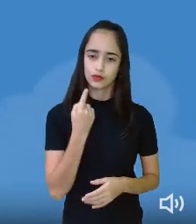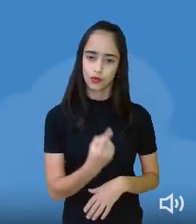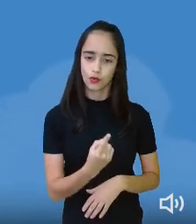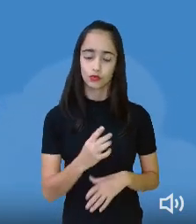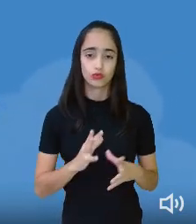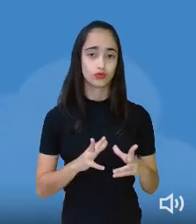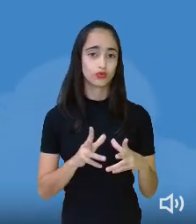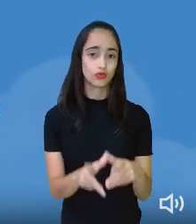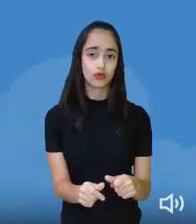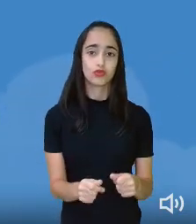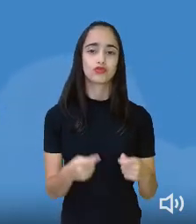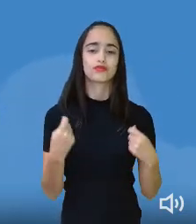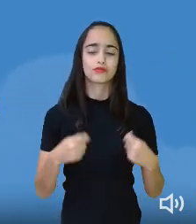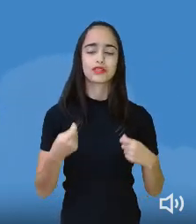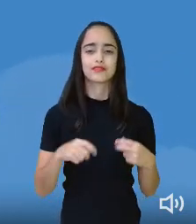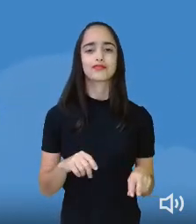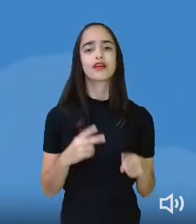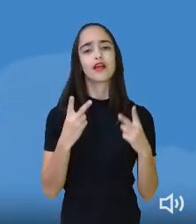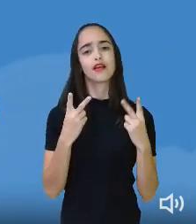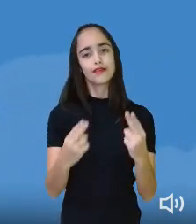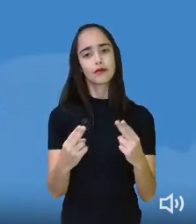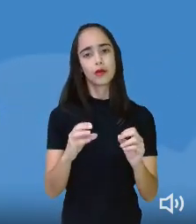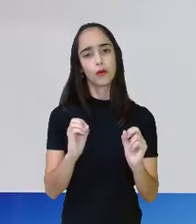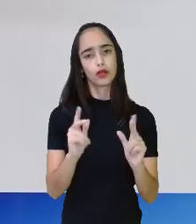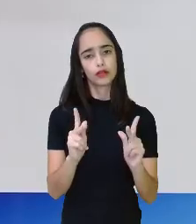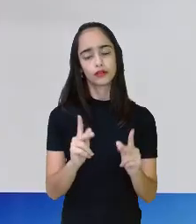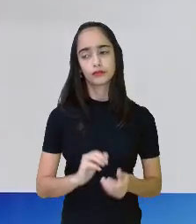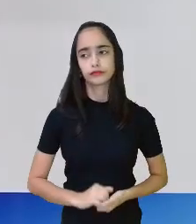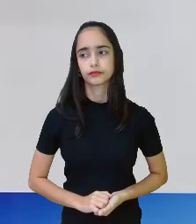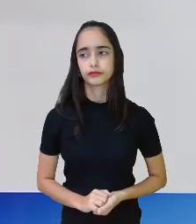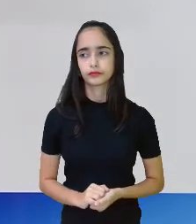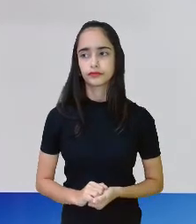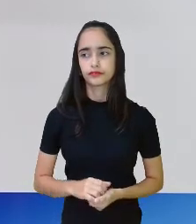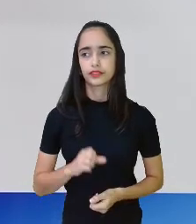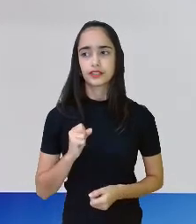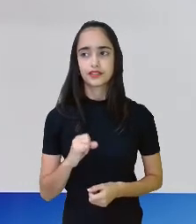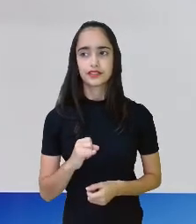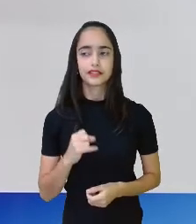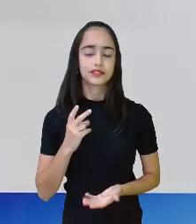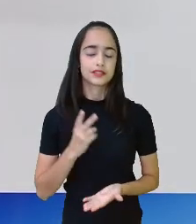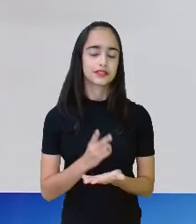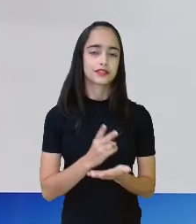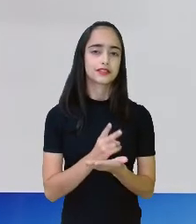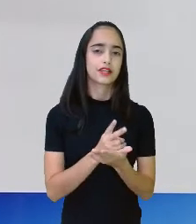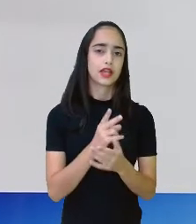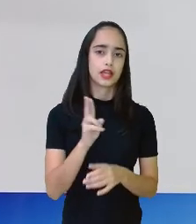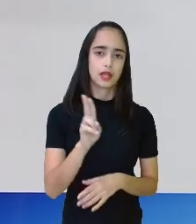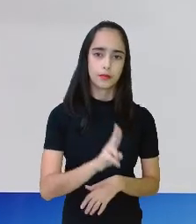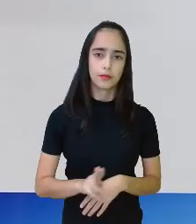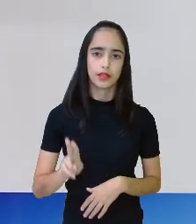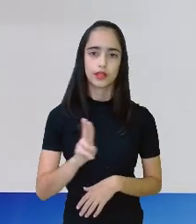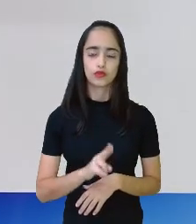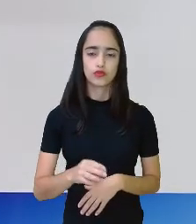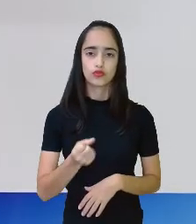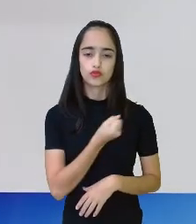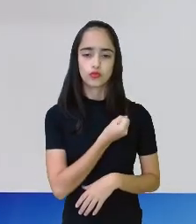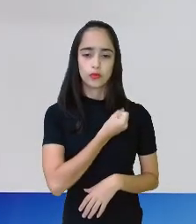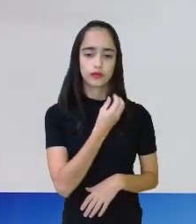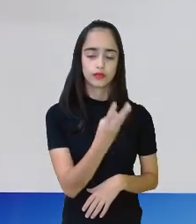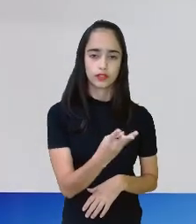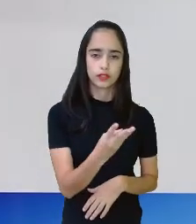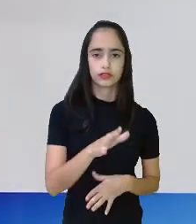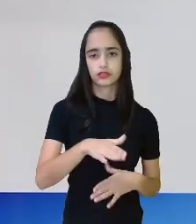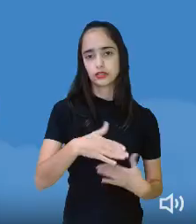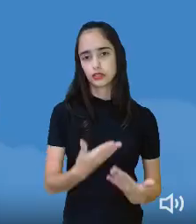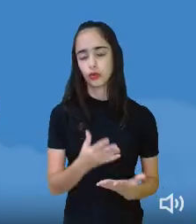pode mudar aí o padrão, tá certo? Se eu começo a somar sempre com 3, então todos os outros elementos têm que